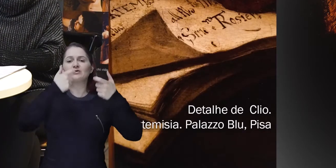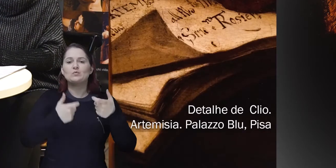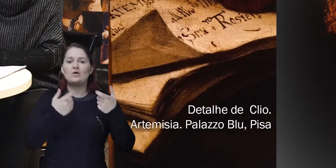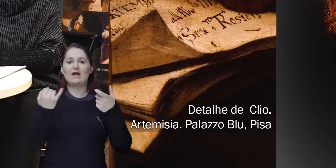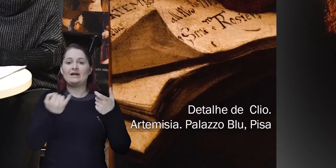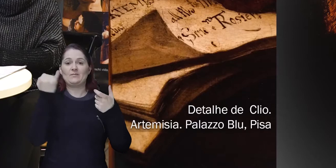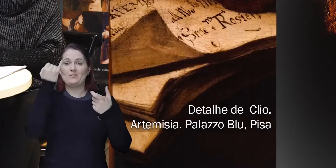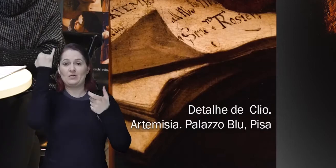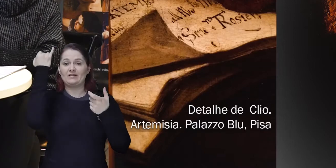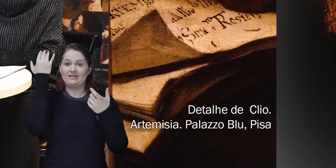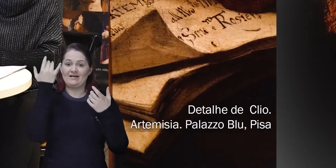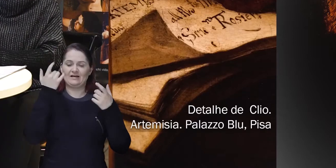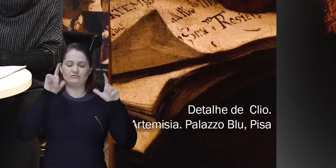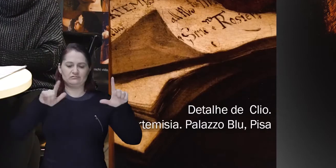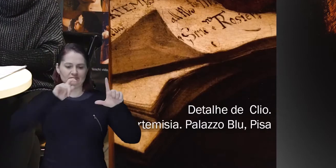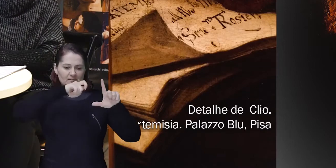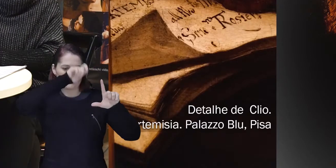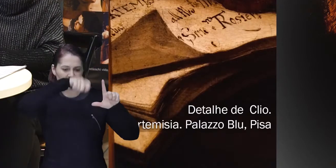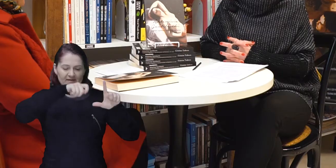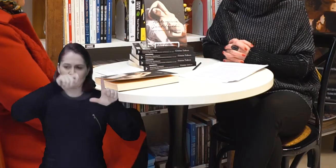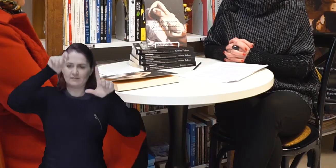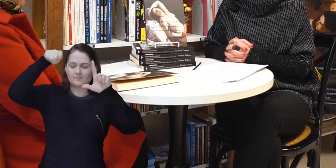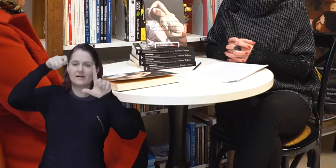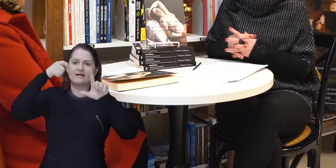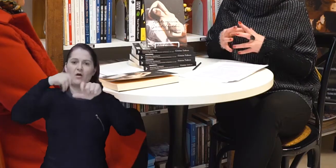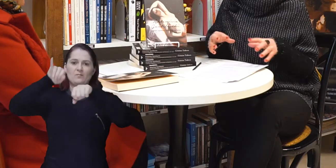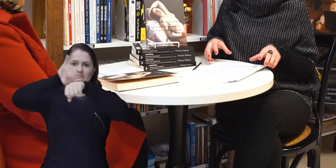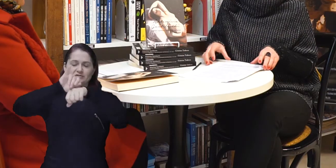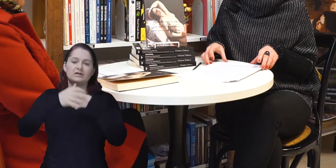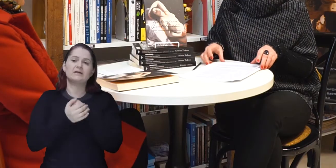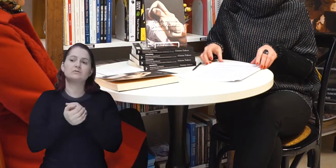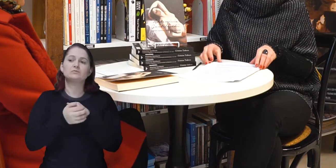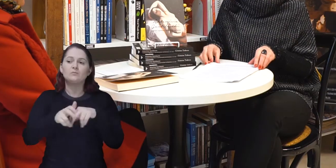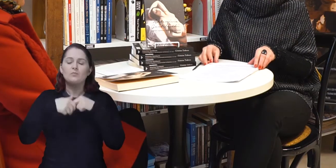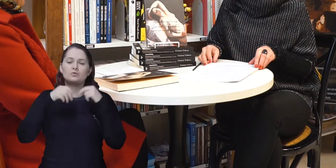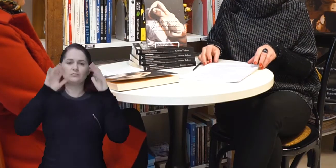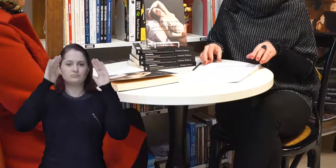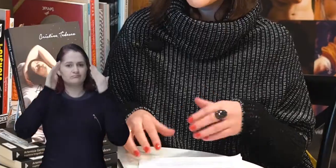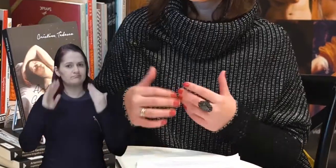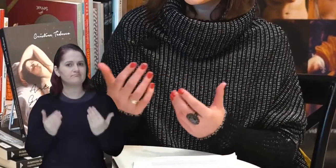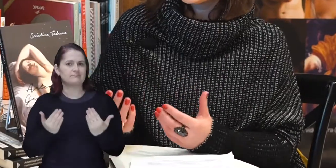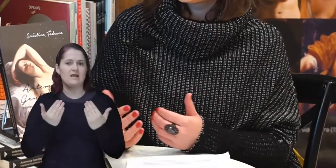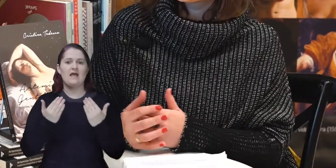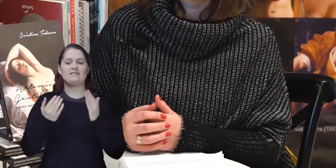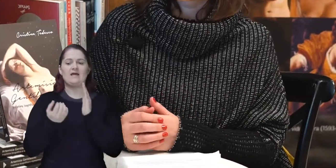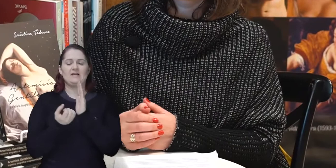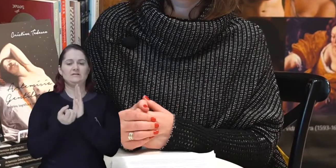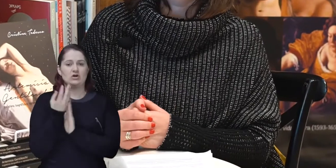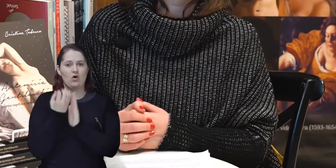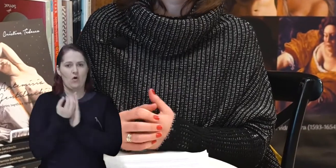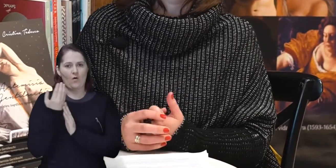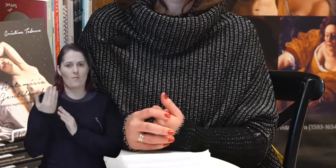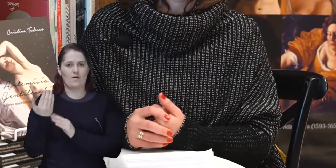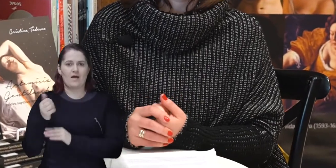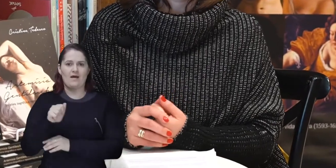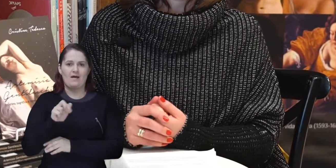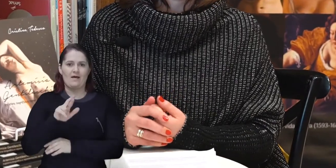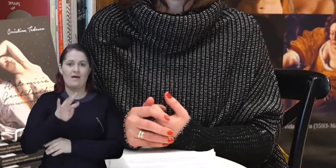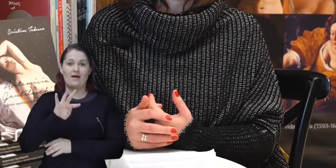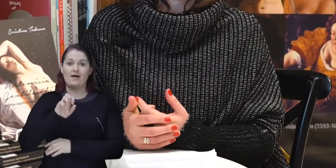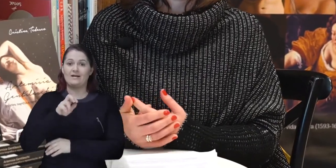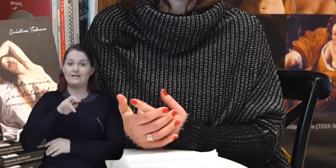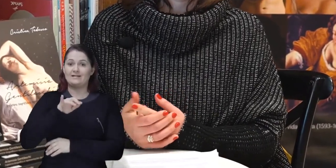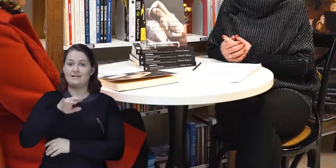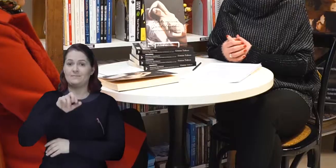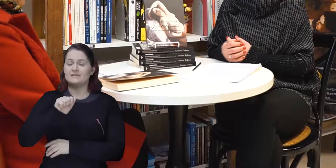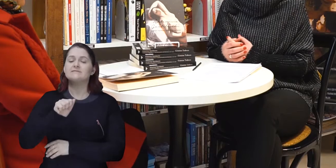locais de grande prestígio dentro da imagem. Então, nesse sentido, a análise das obras da Artemisia também